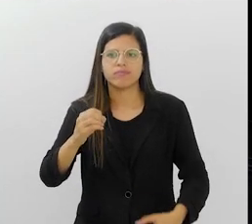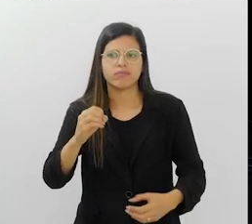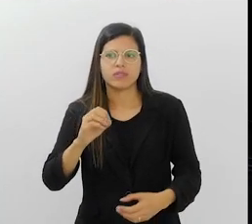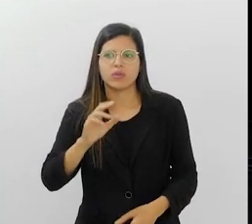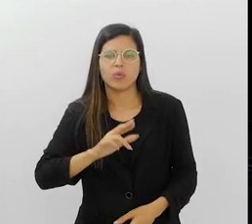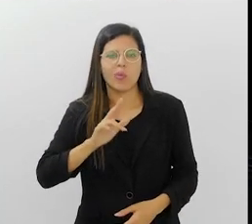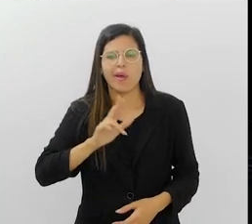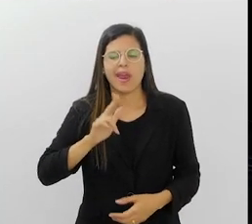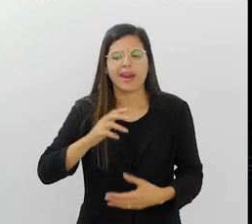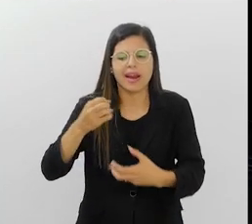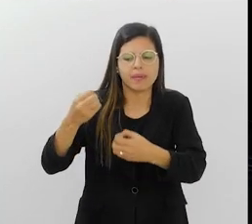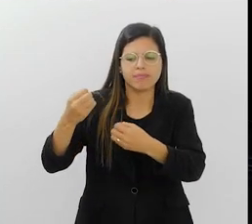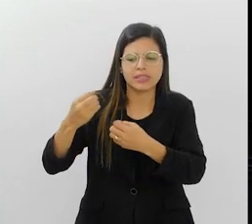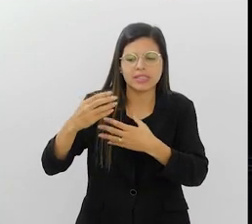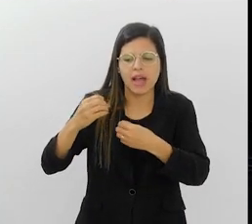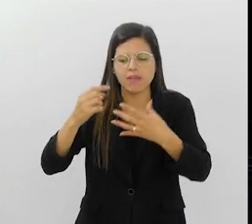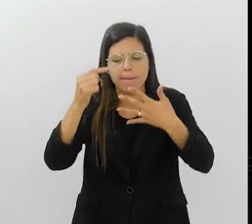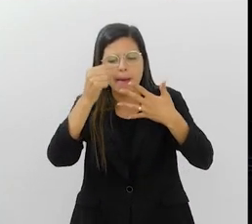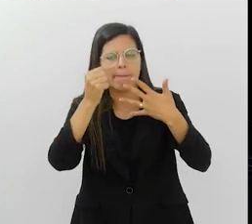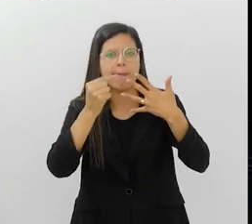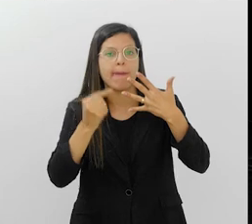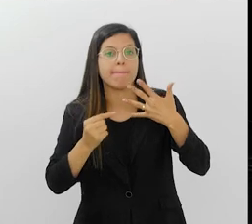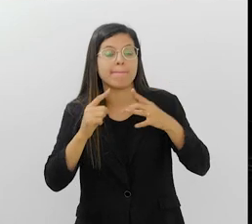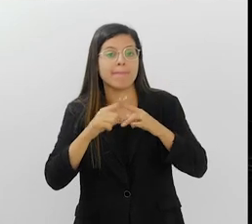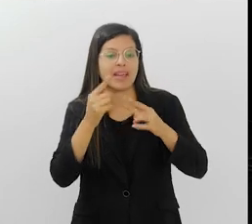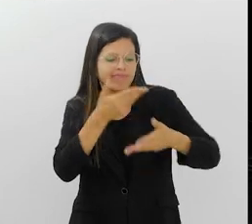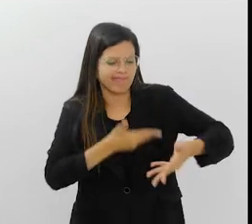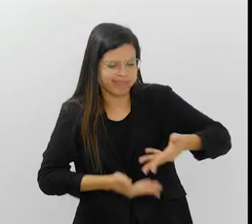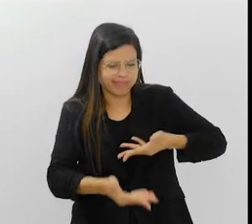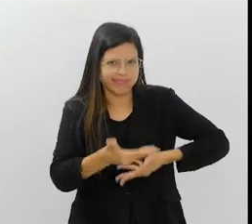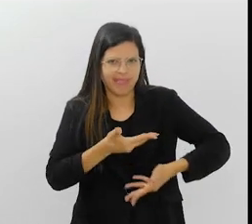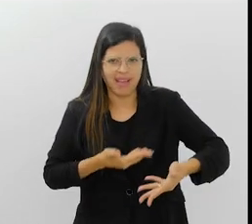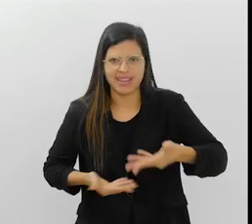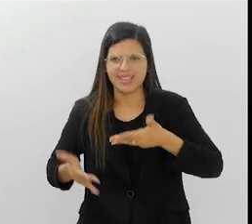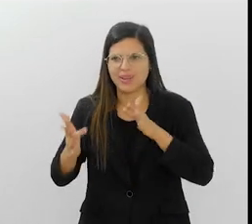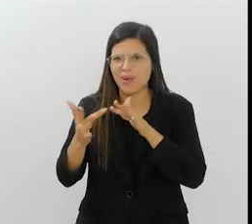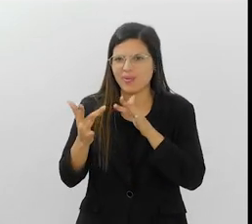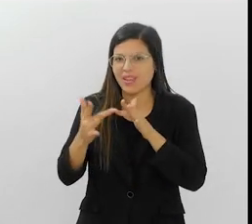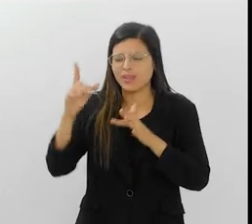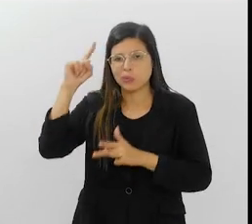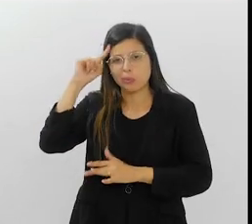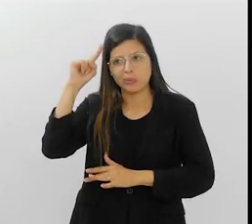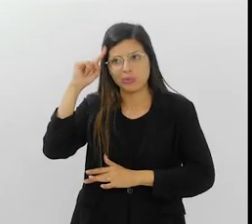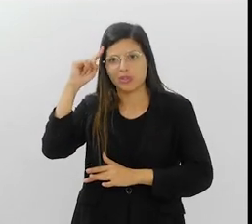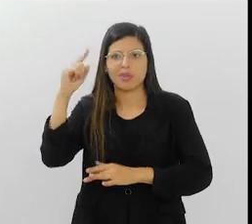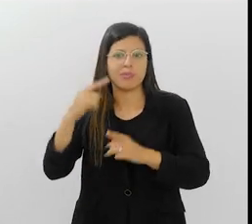me ensinasse, olha, é assim, assim, mas o convívio com ele, que era diário, né, porque o João não